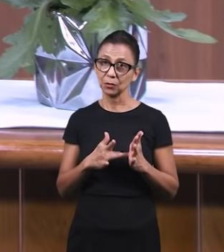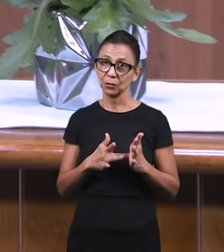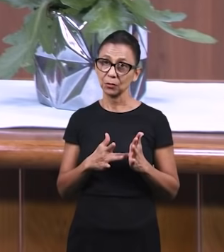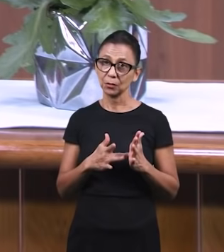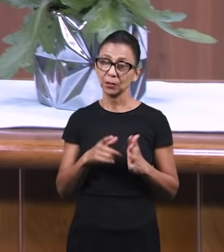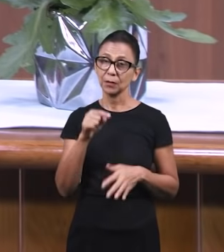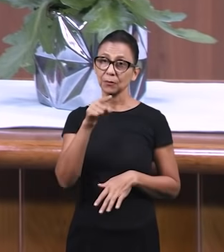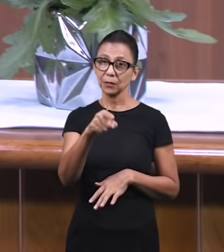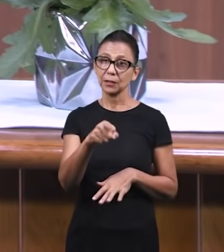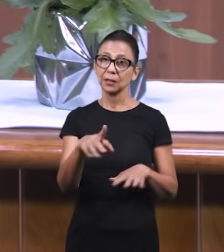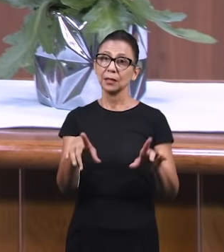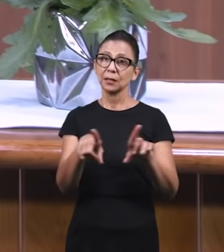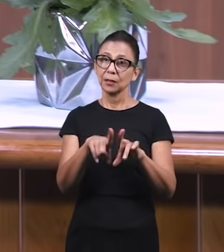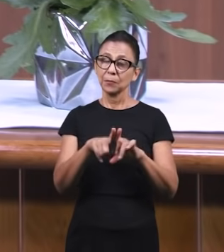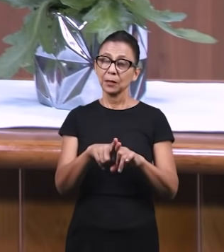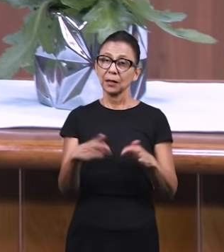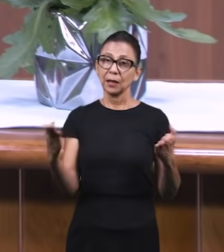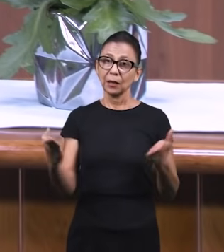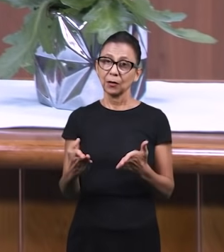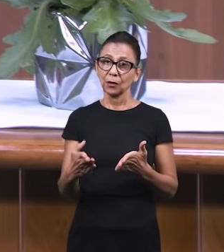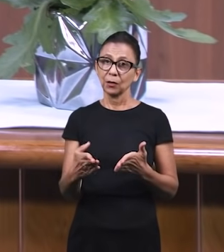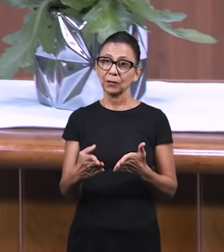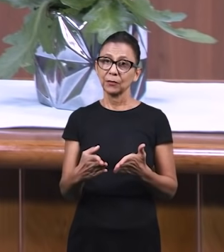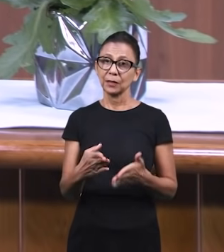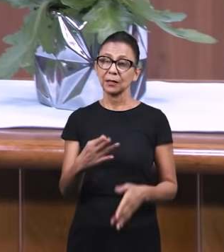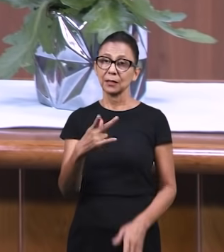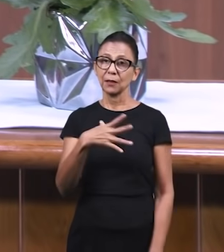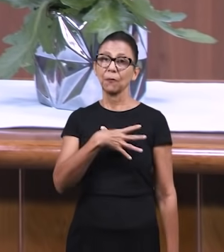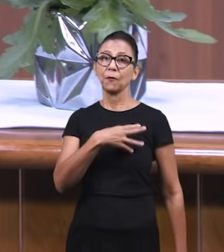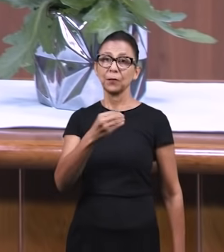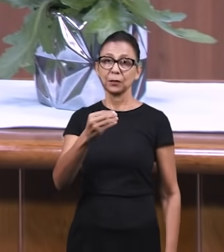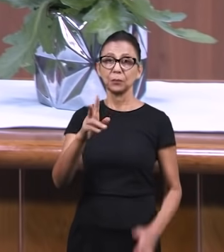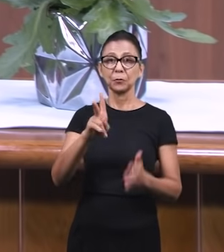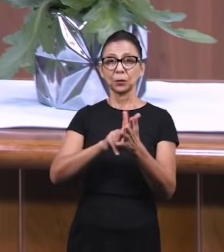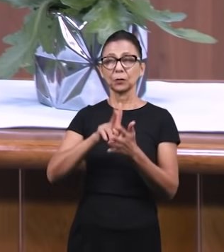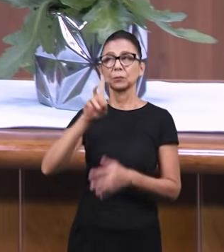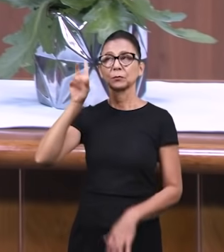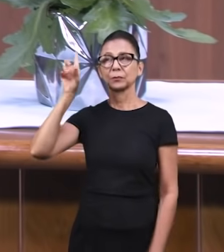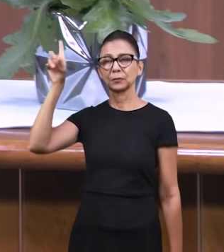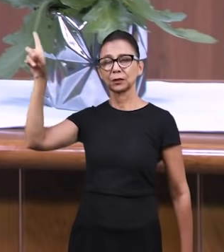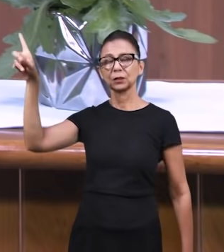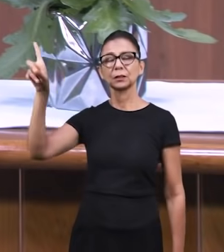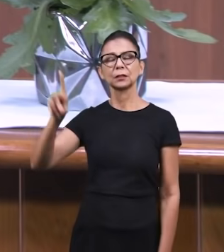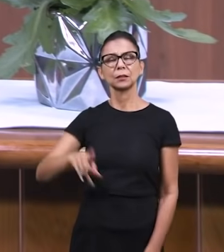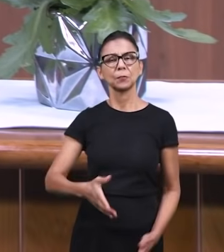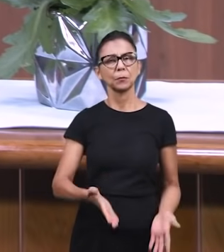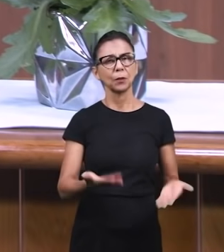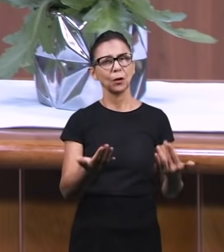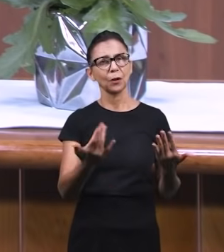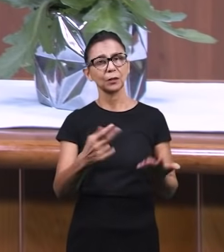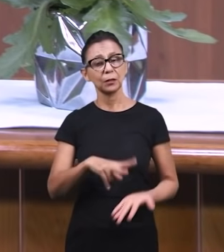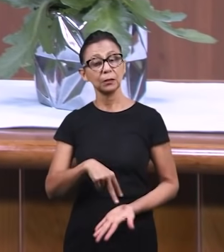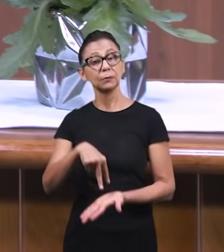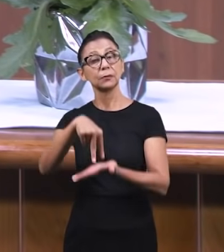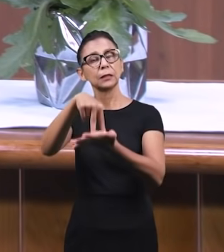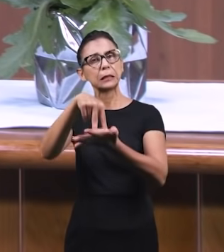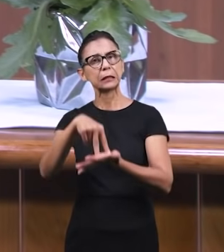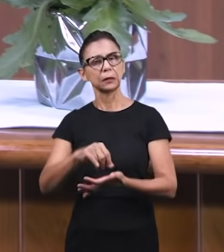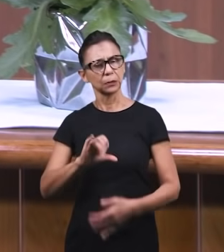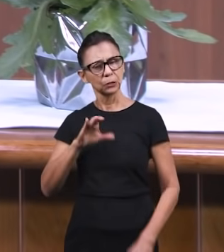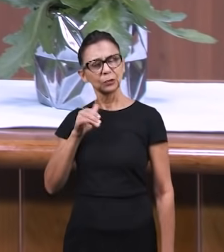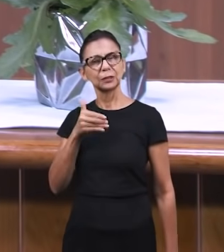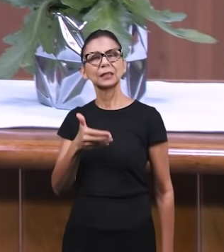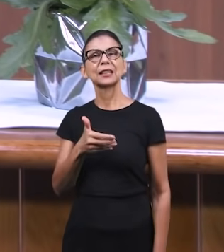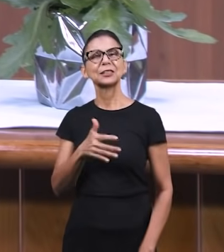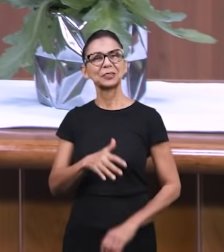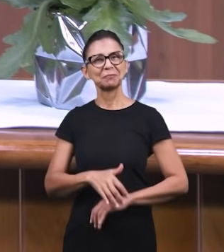Filho, levanta-te. Você agora é filho. Levanta-te, toma o teu leito e vai para a sua casa. E a